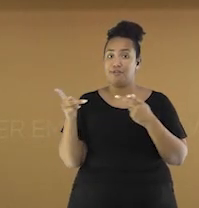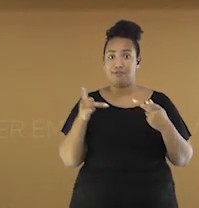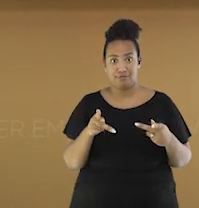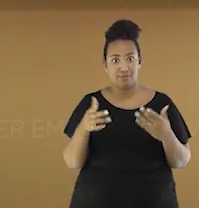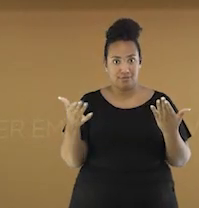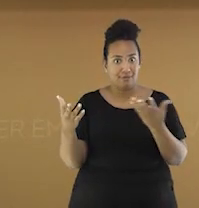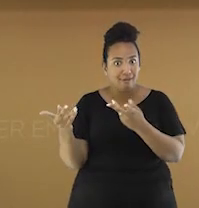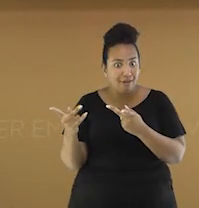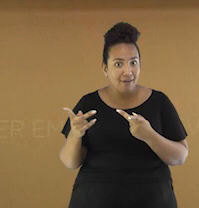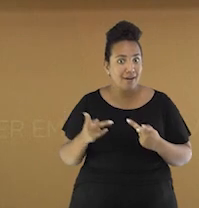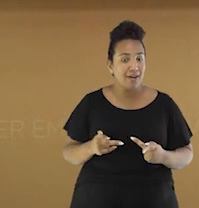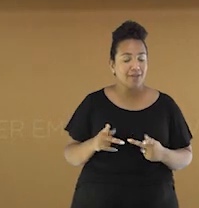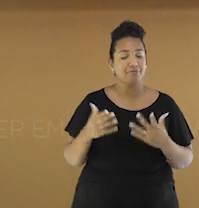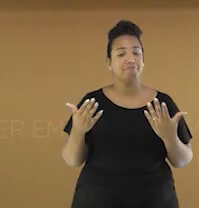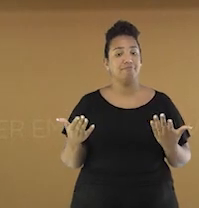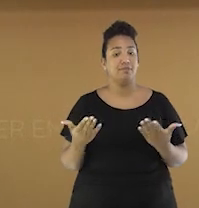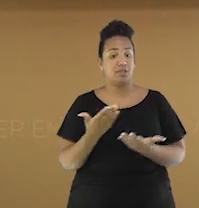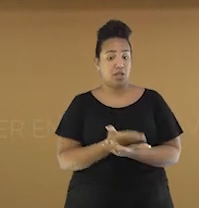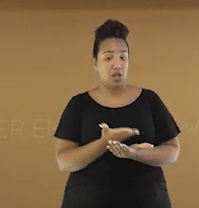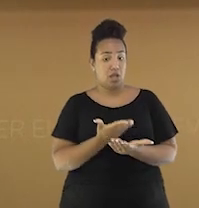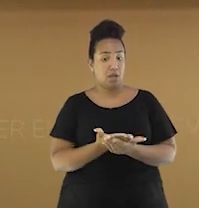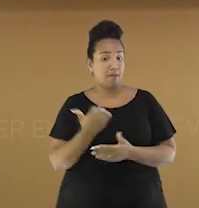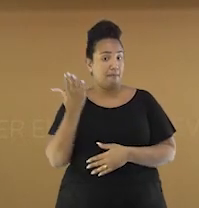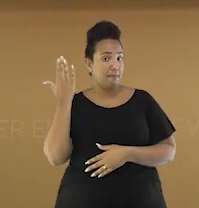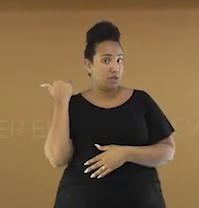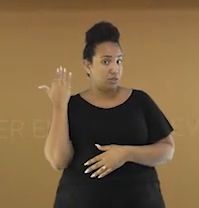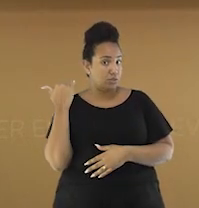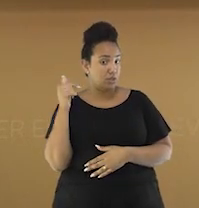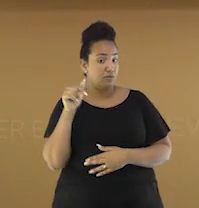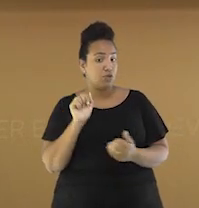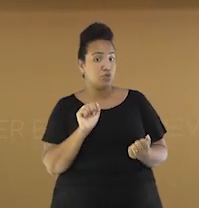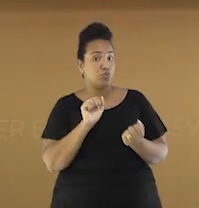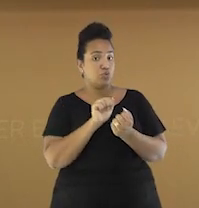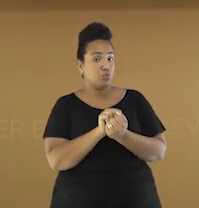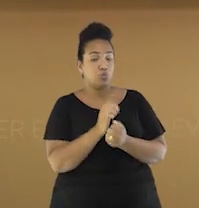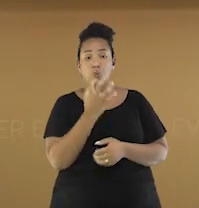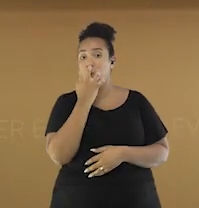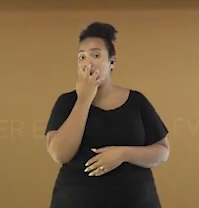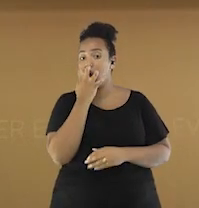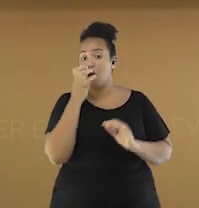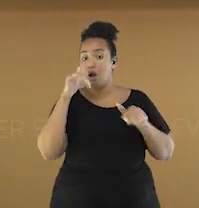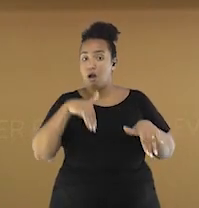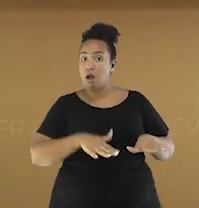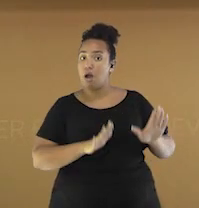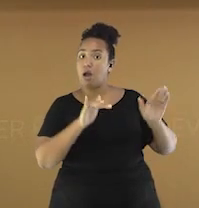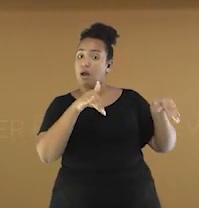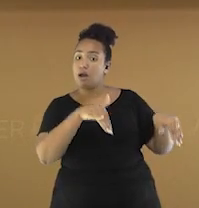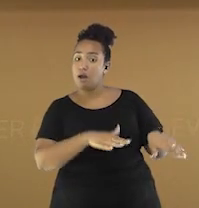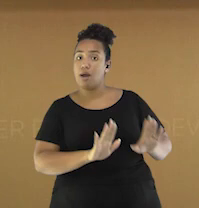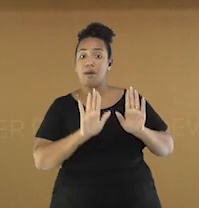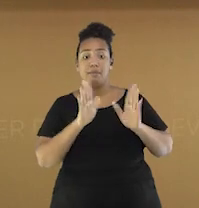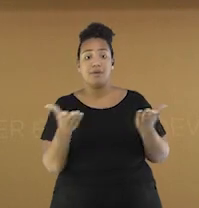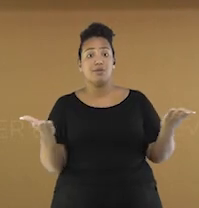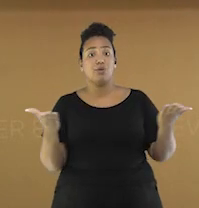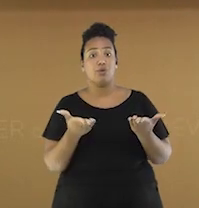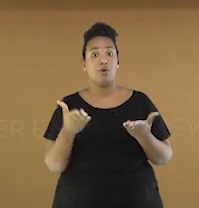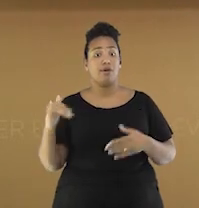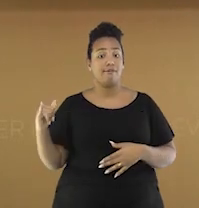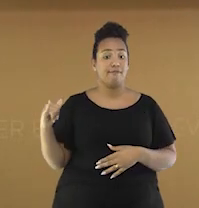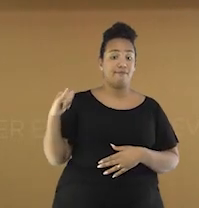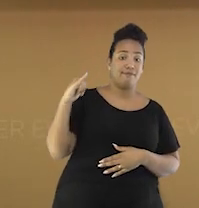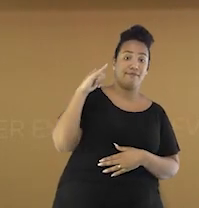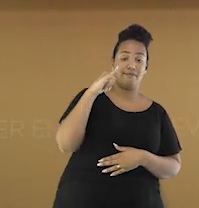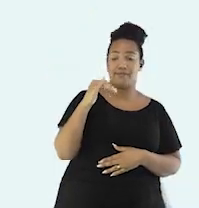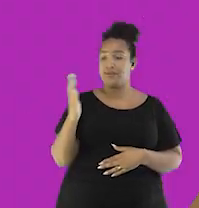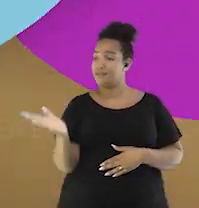crianças? Da última vez que ela veio de carona num cachorrinho havaiano. Mas dessa vez ela veio de avião. Vem pra cá,